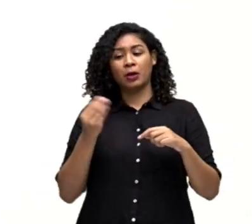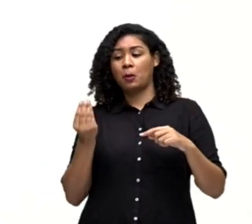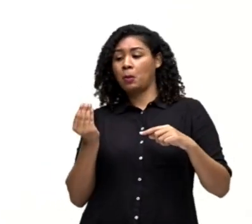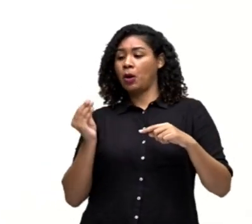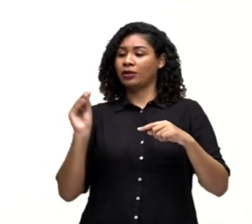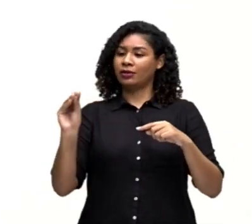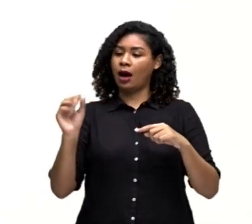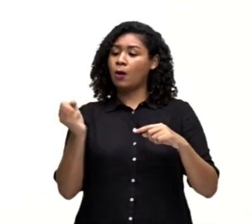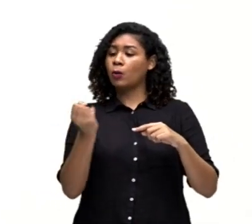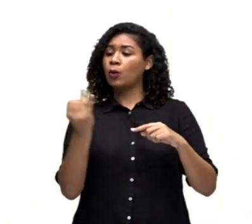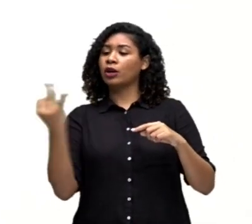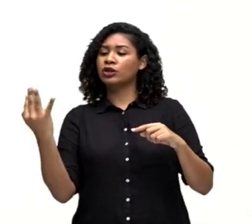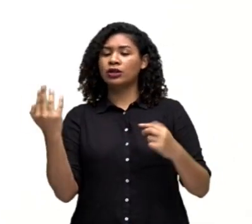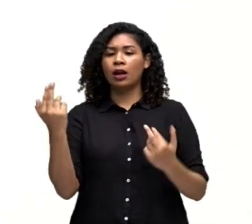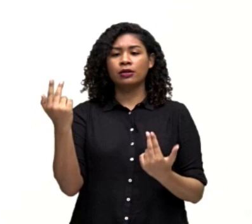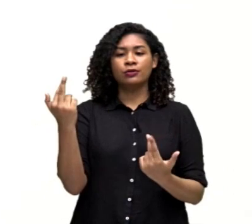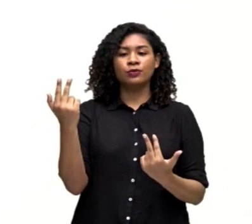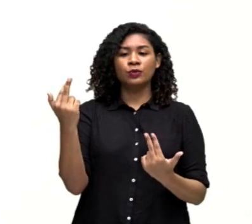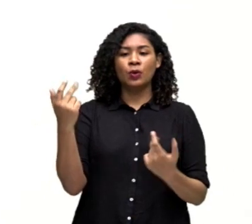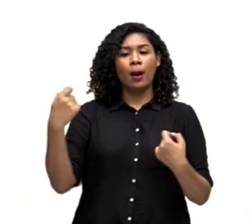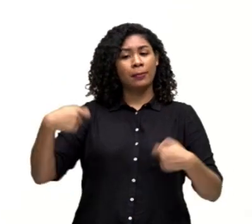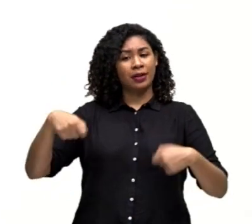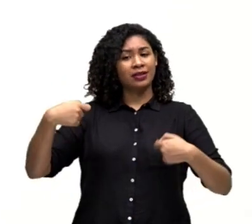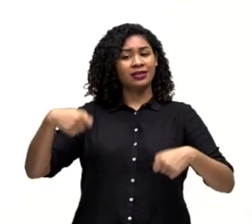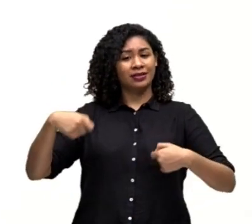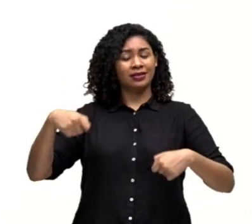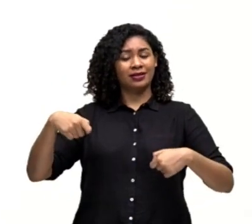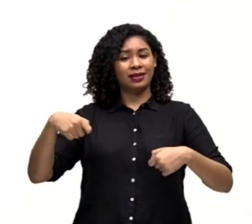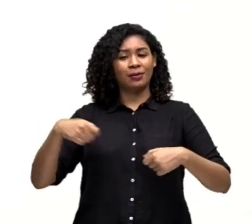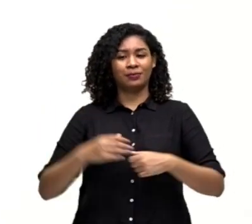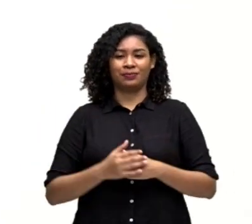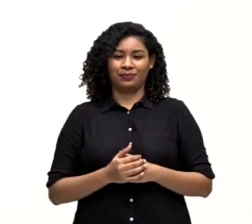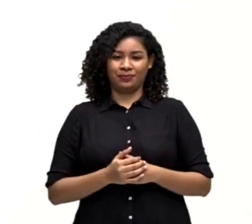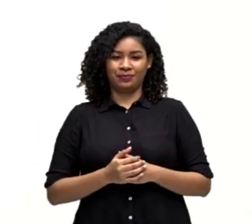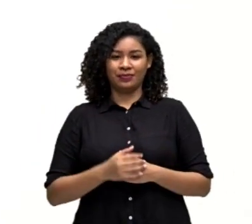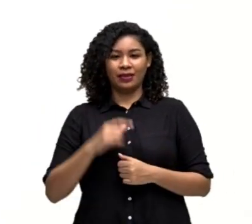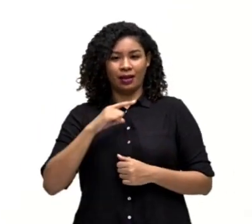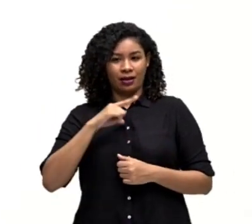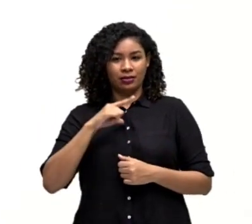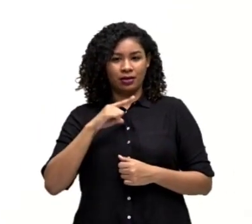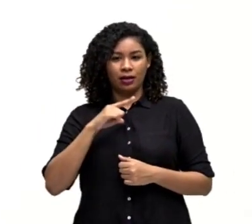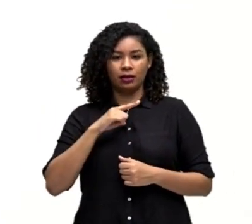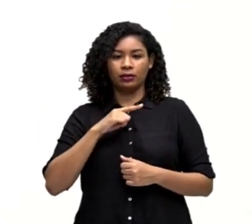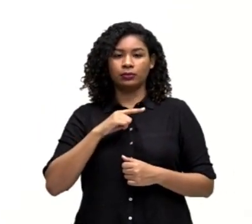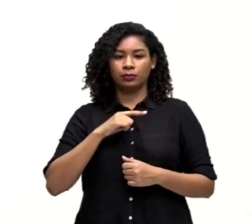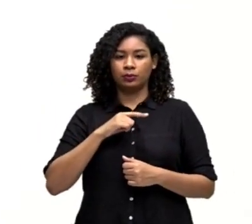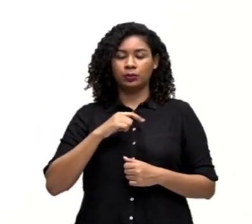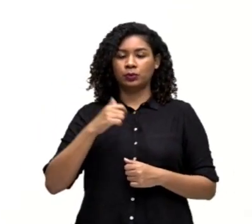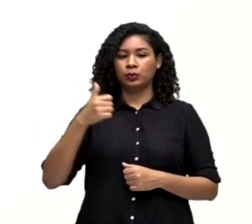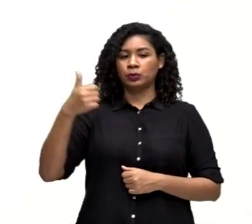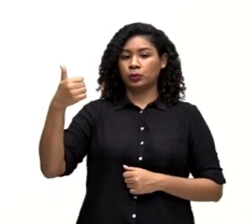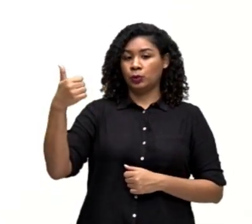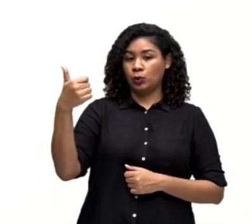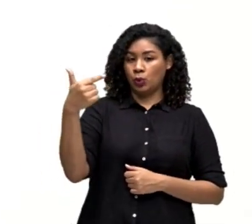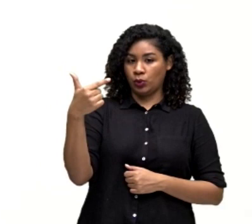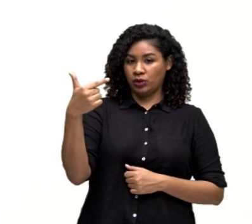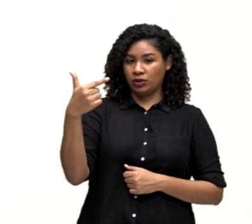ser igual a 5. Só que dessas 5, 2 já são ocupadas pelo número